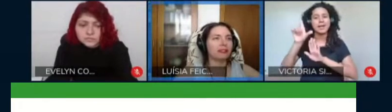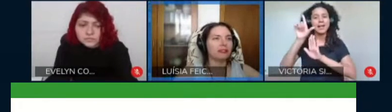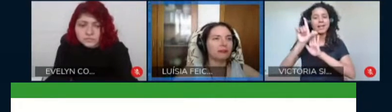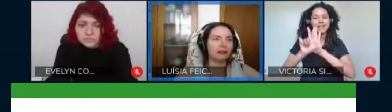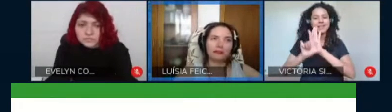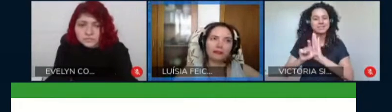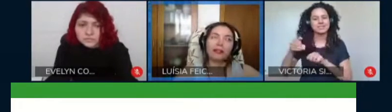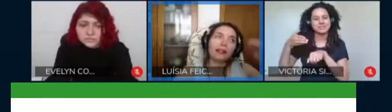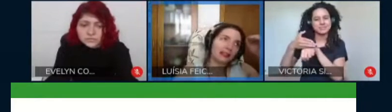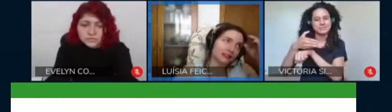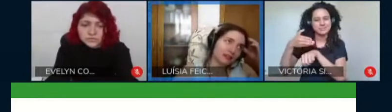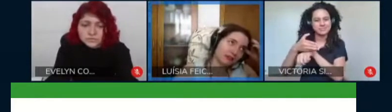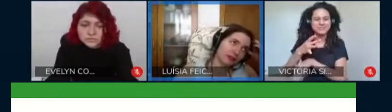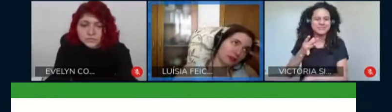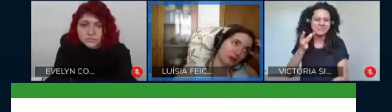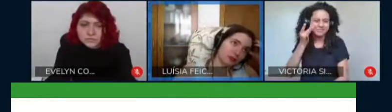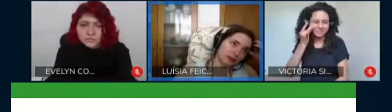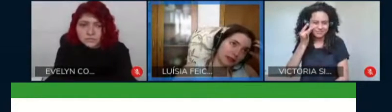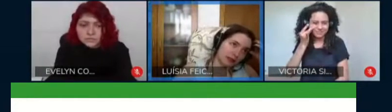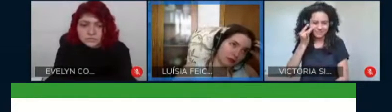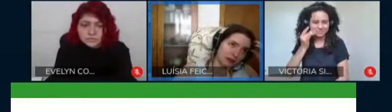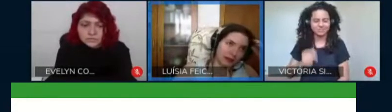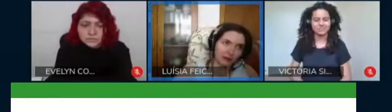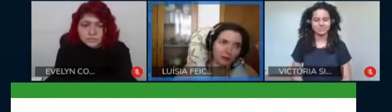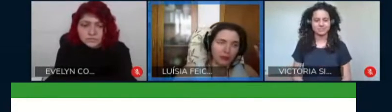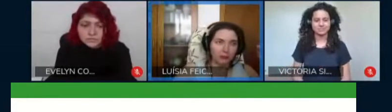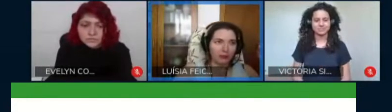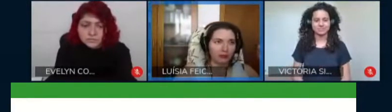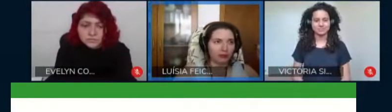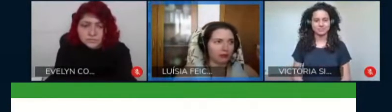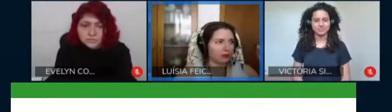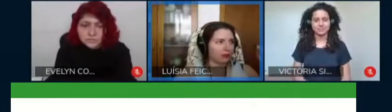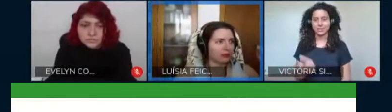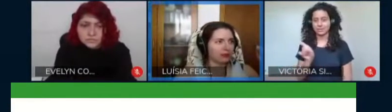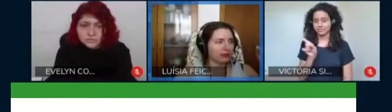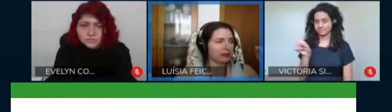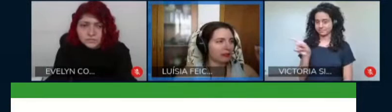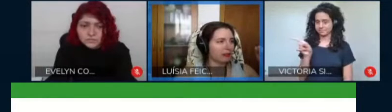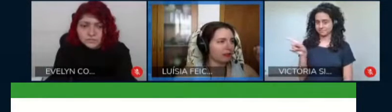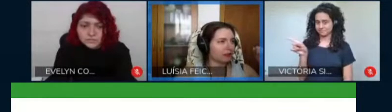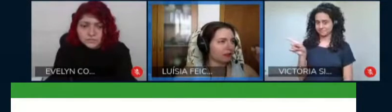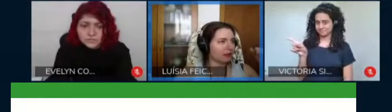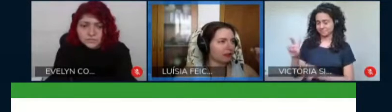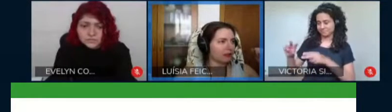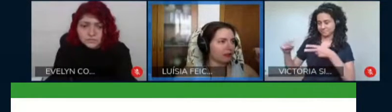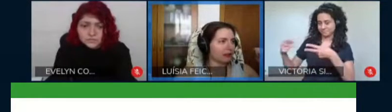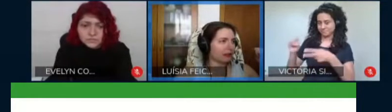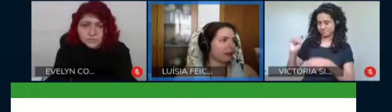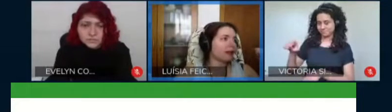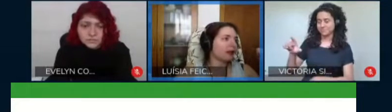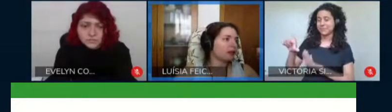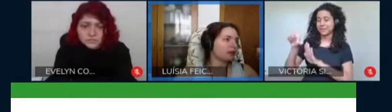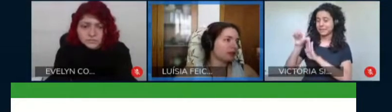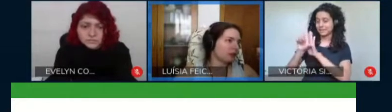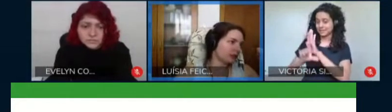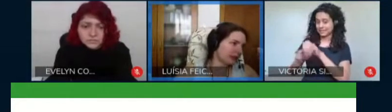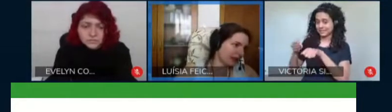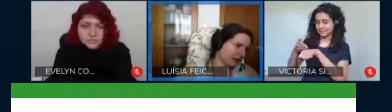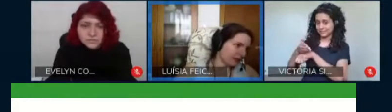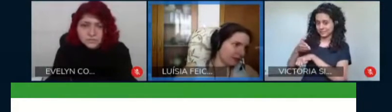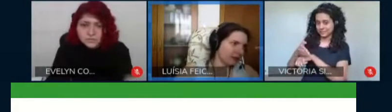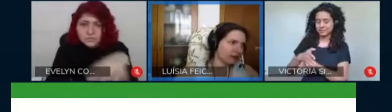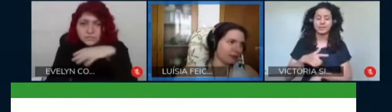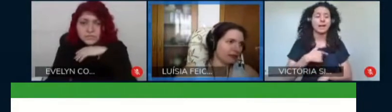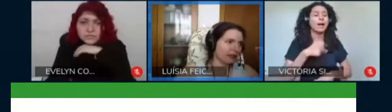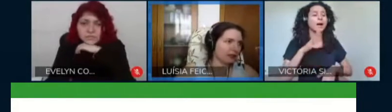Obrigada, Maria. Às vezes eu fico querendo não demorar muito nos conteúdos e esqueço dos avisos iniciais. A outra coisa